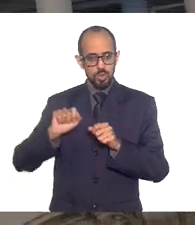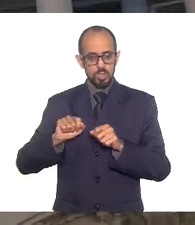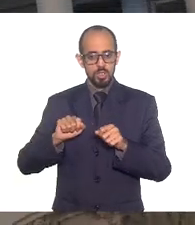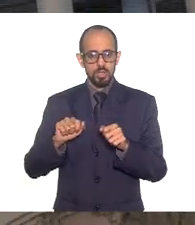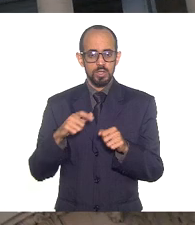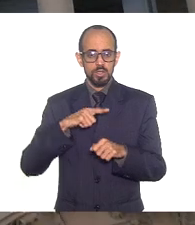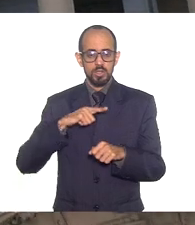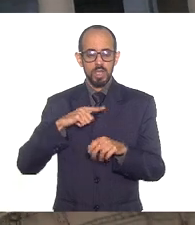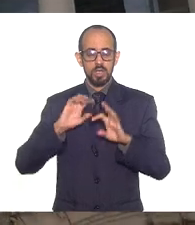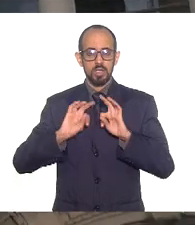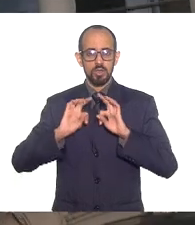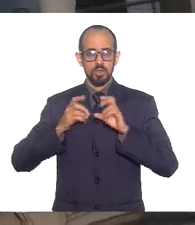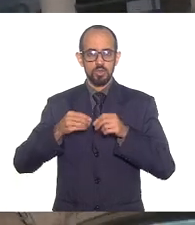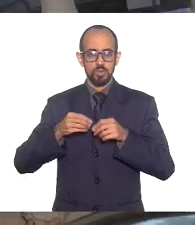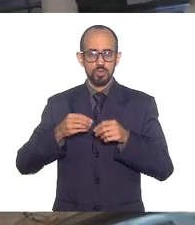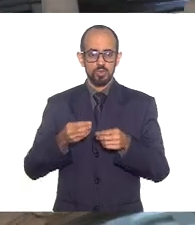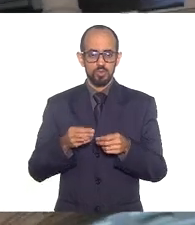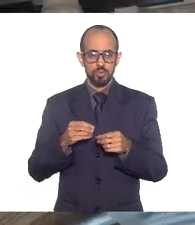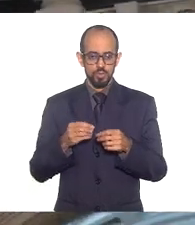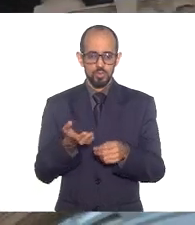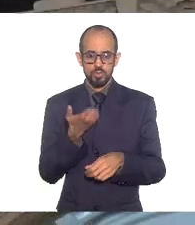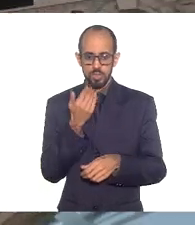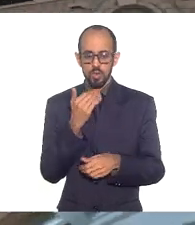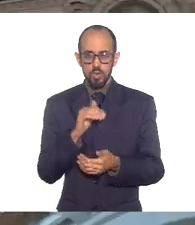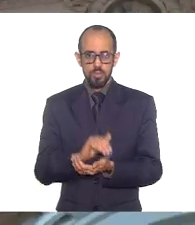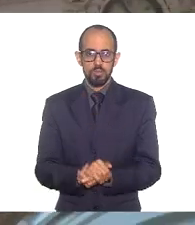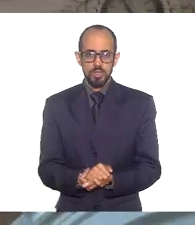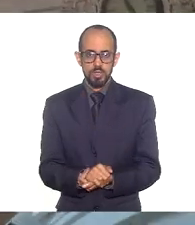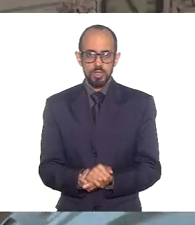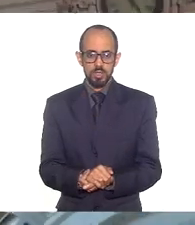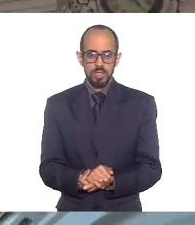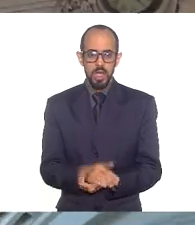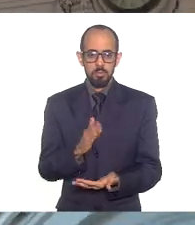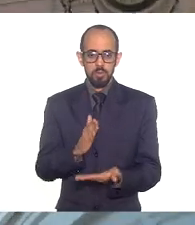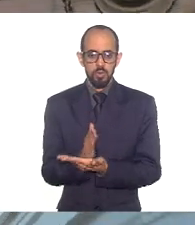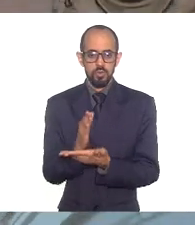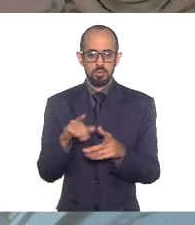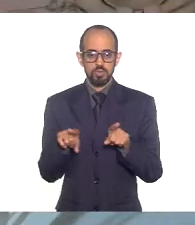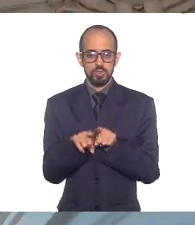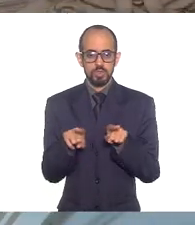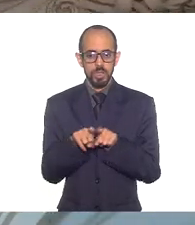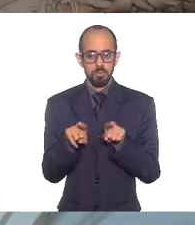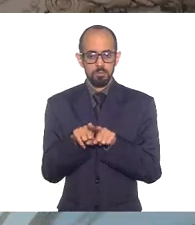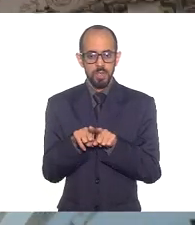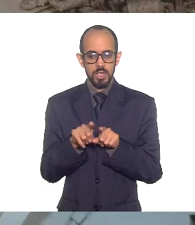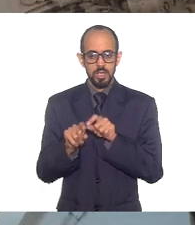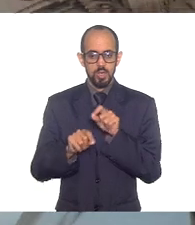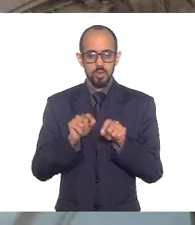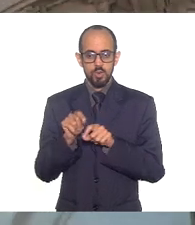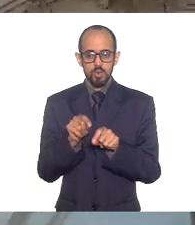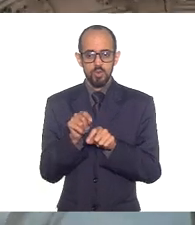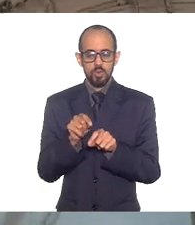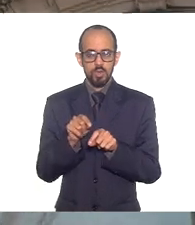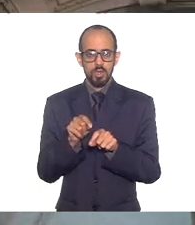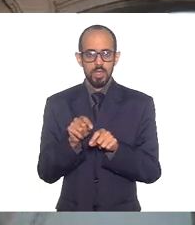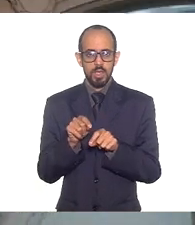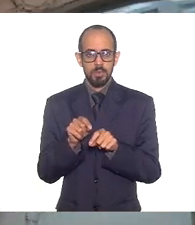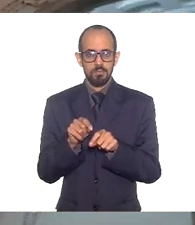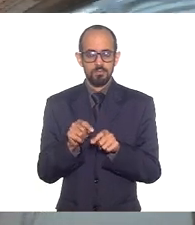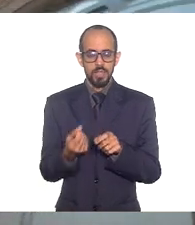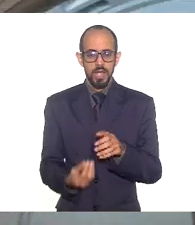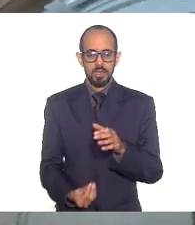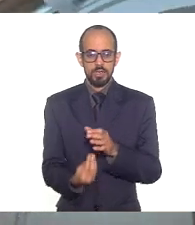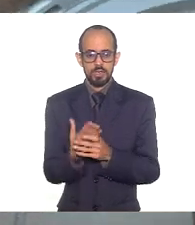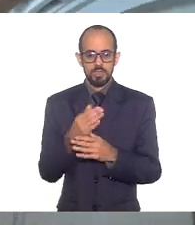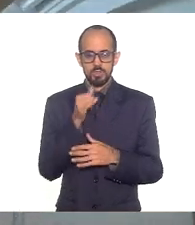tudo de fora do Estado que come e provamos aqui também incentivos a implantação da termelétricas